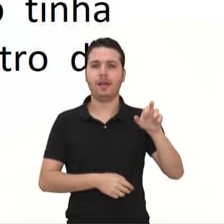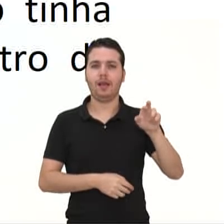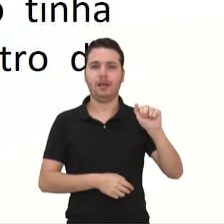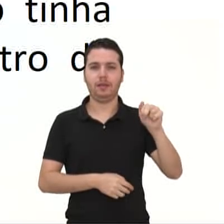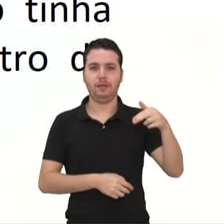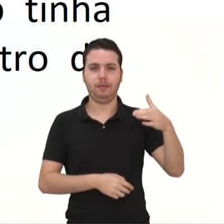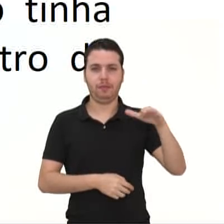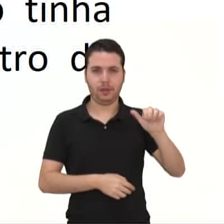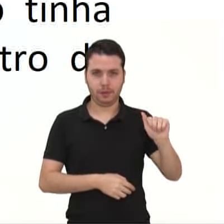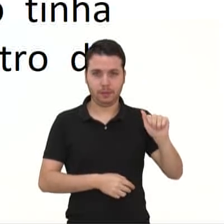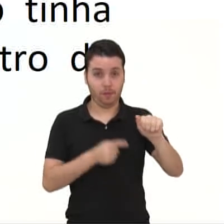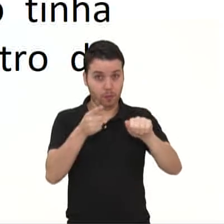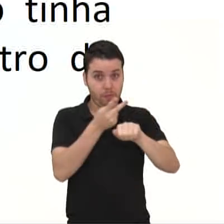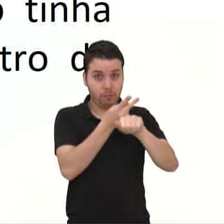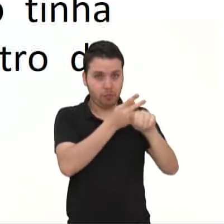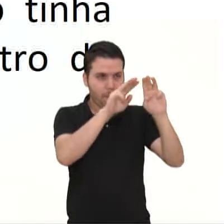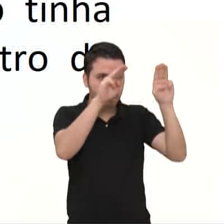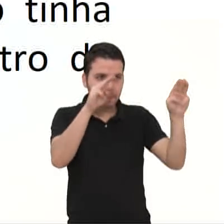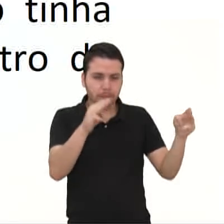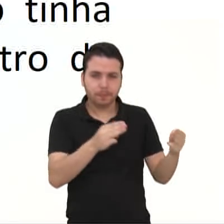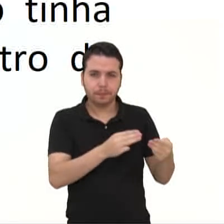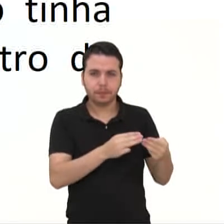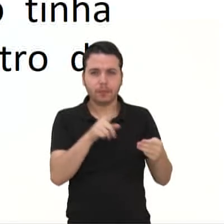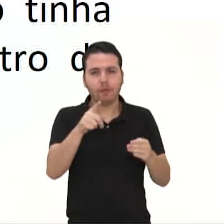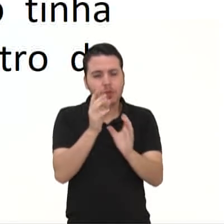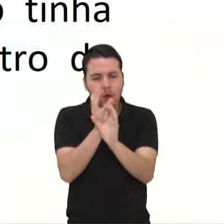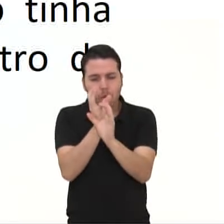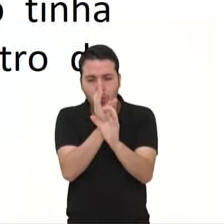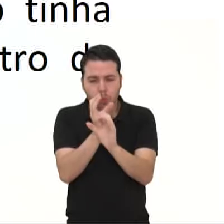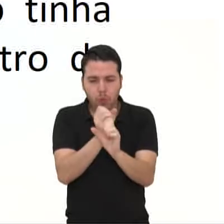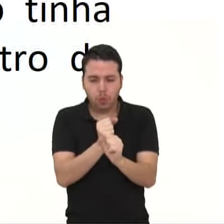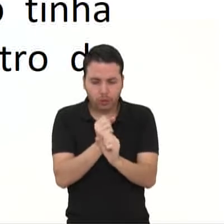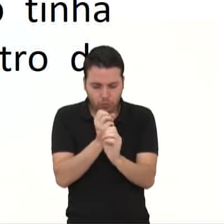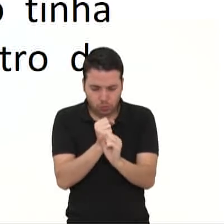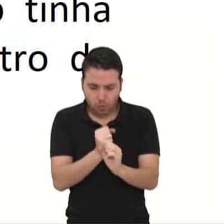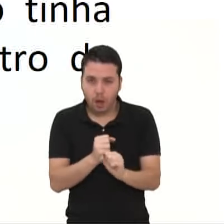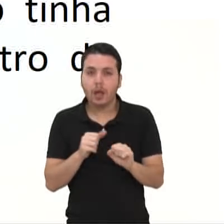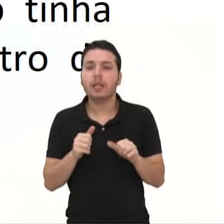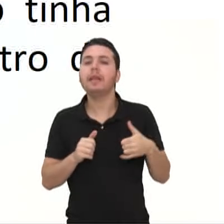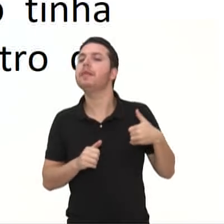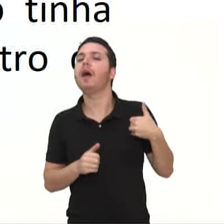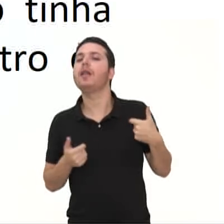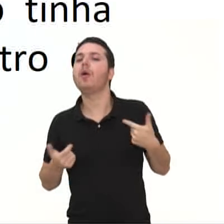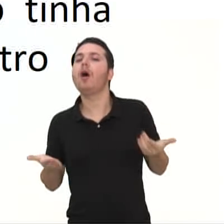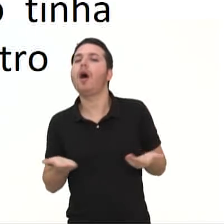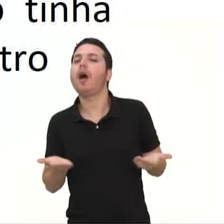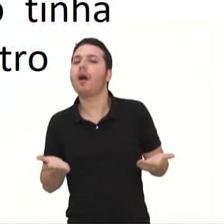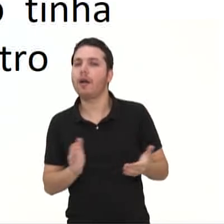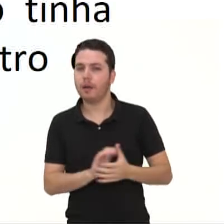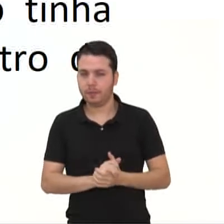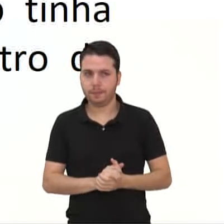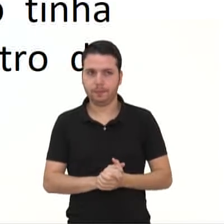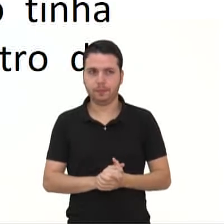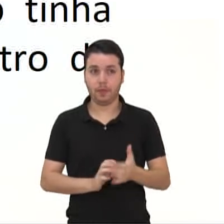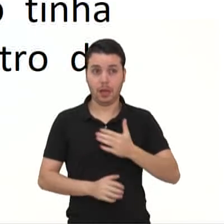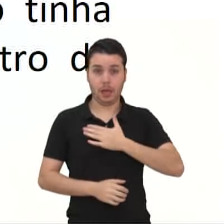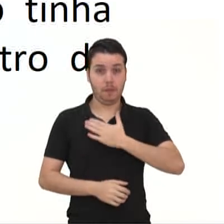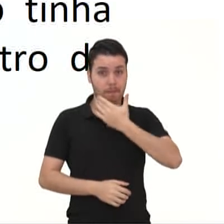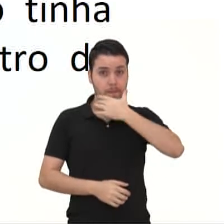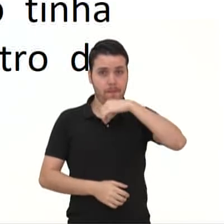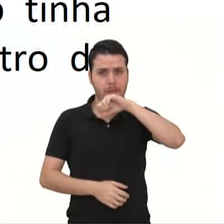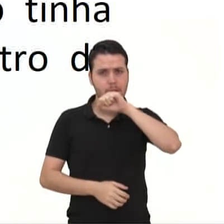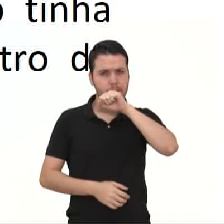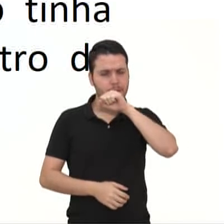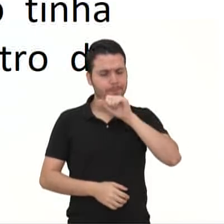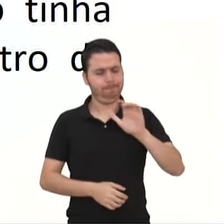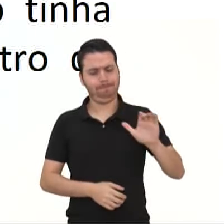Façam as contas para saber quantos anos tenho agora. Meu pai foi muito